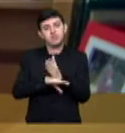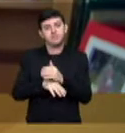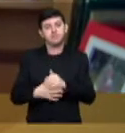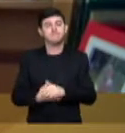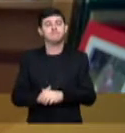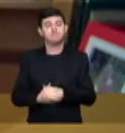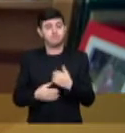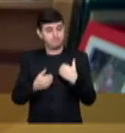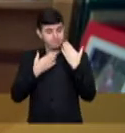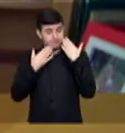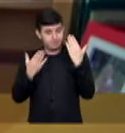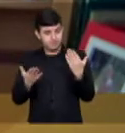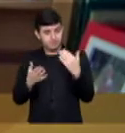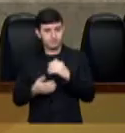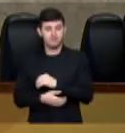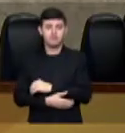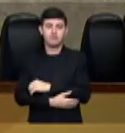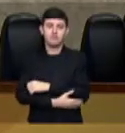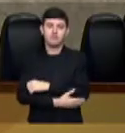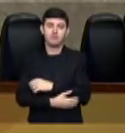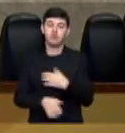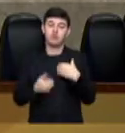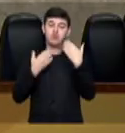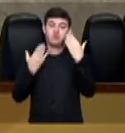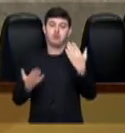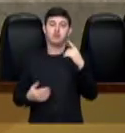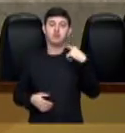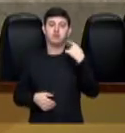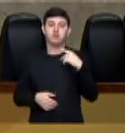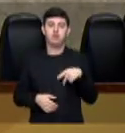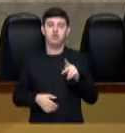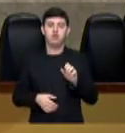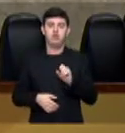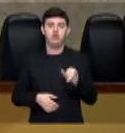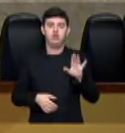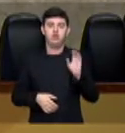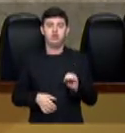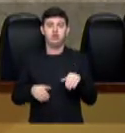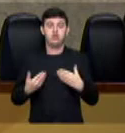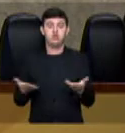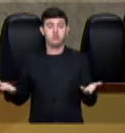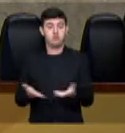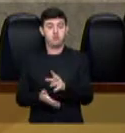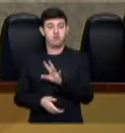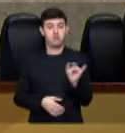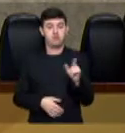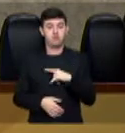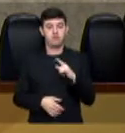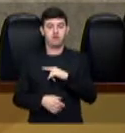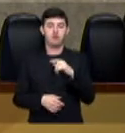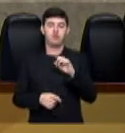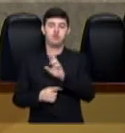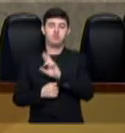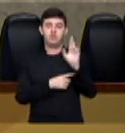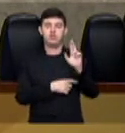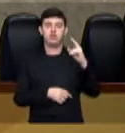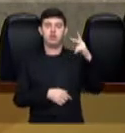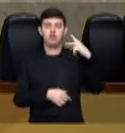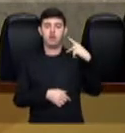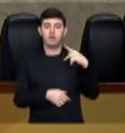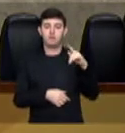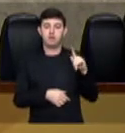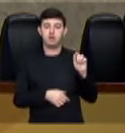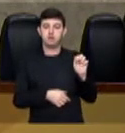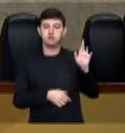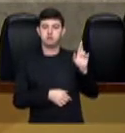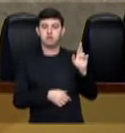excedi. Obrigado. Muito obrigado, doutor Cássio Capinella. Falará agora pela Procuradoria-Geral da República,